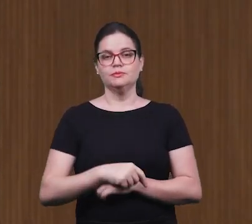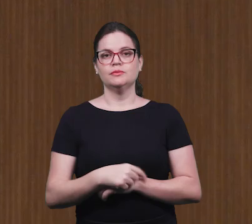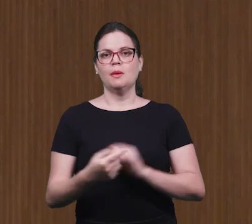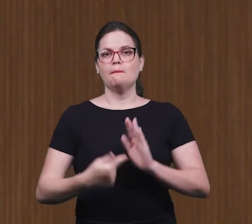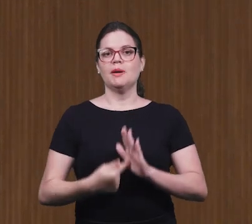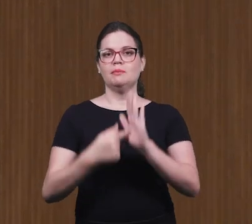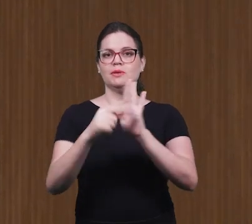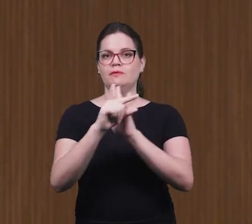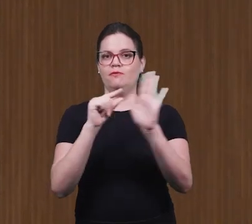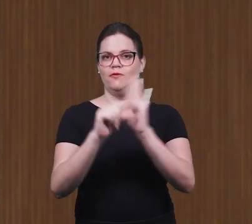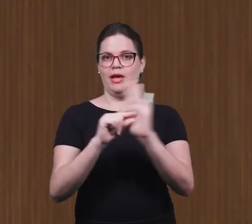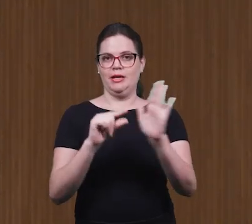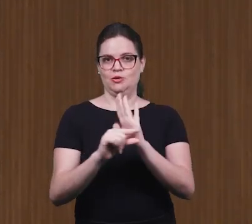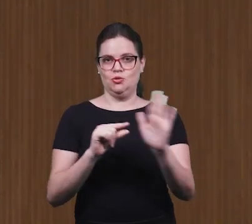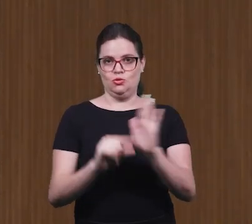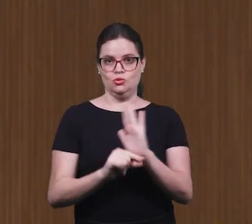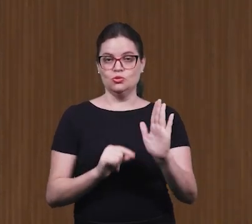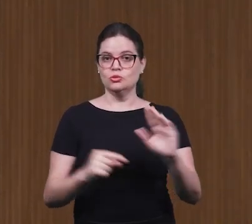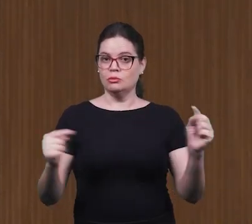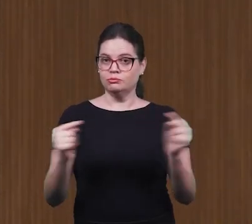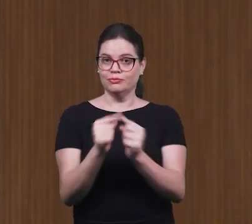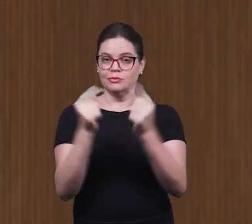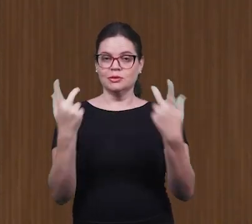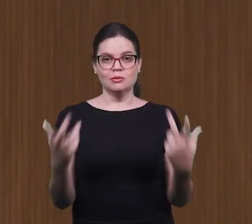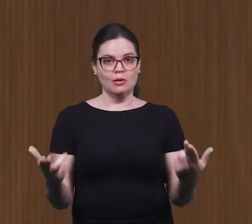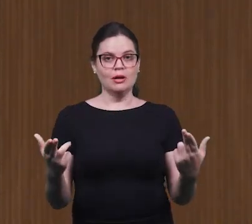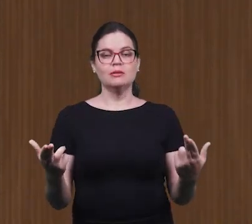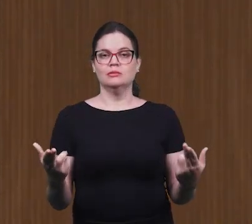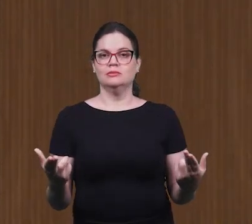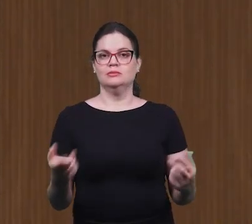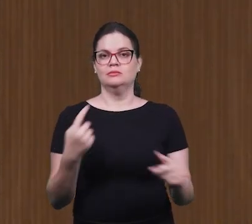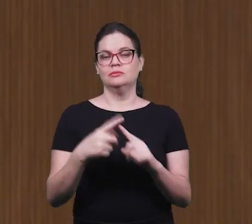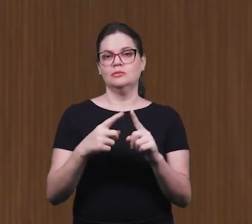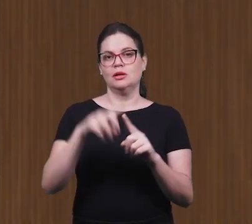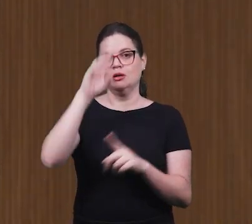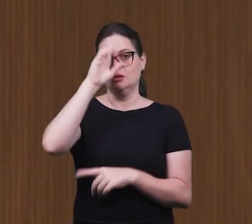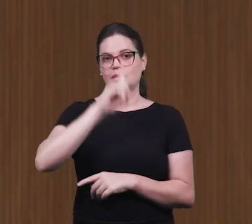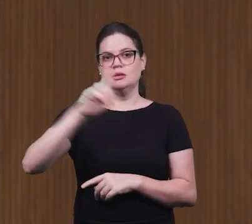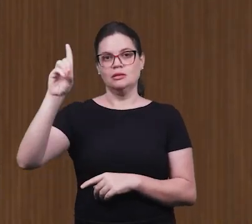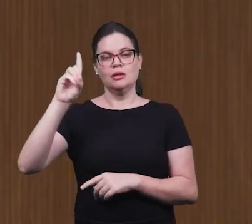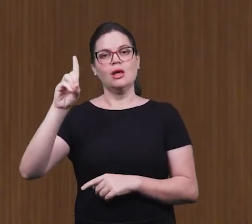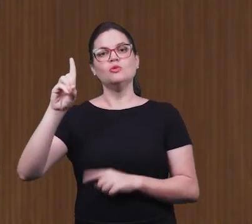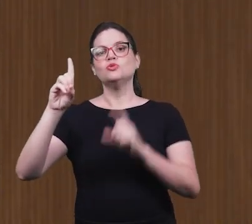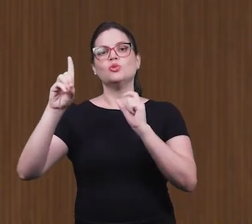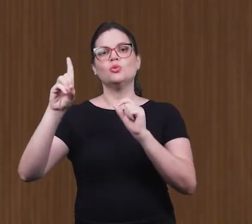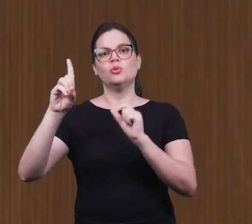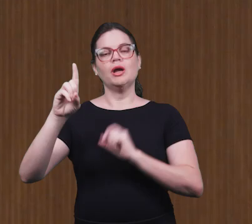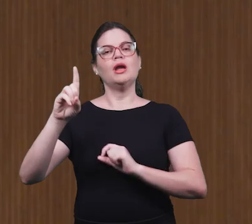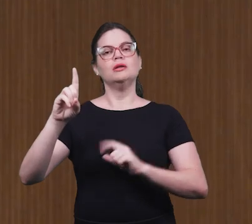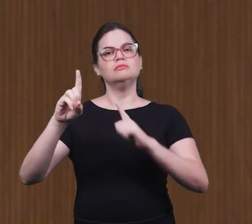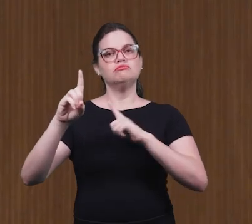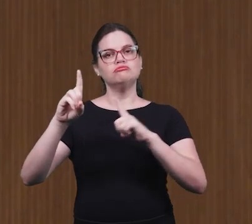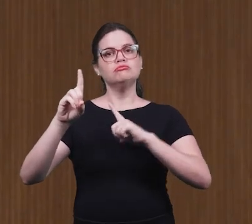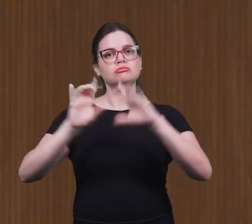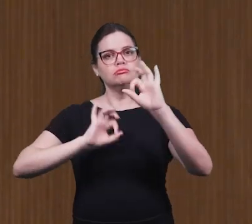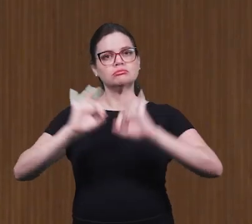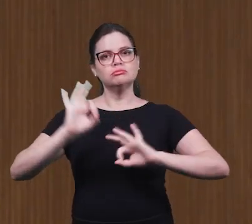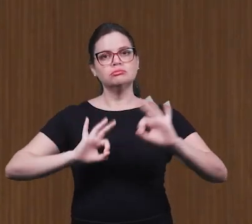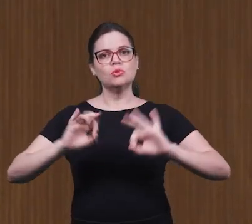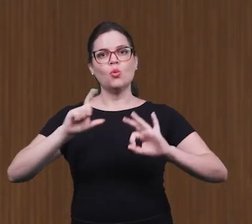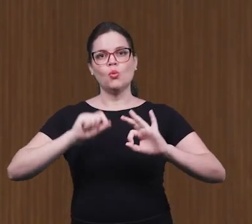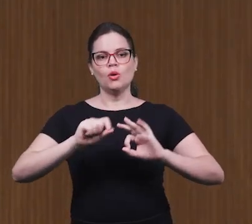próprios versículos da palavra de Deus, mostra que realmente Deus tinha um plano ali do Espírito Santo de